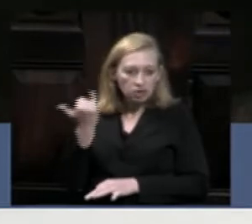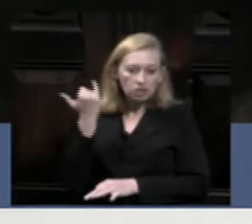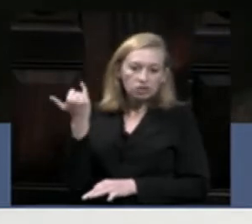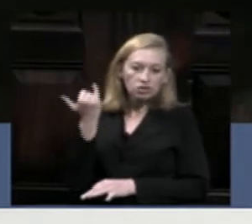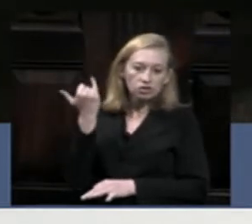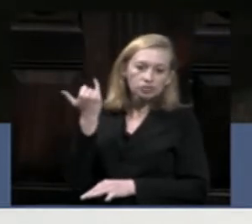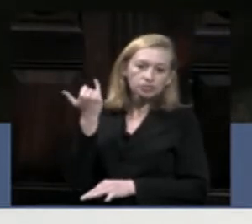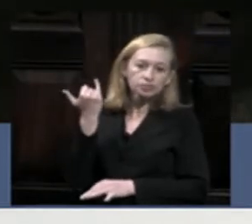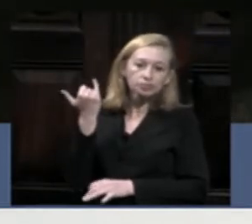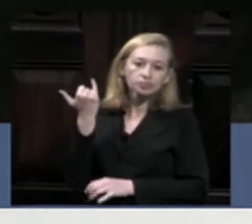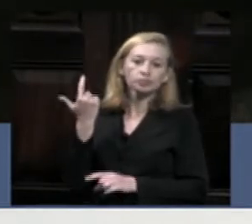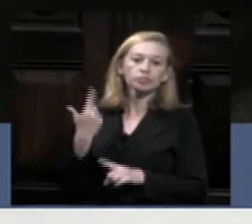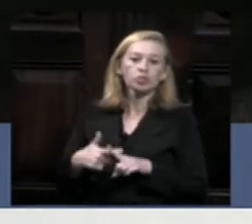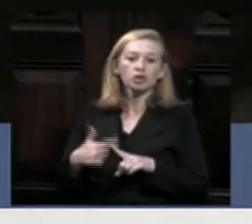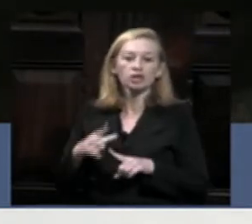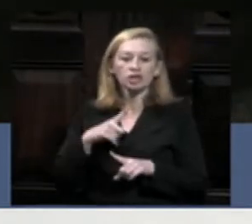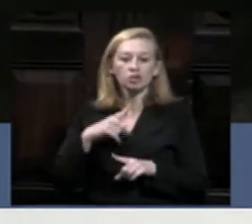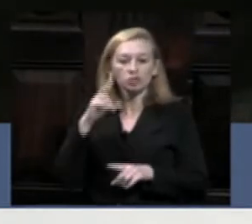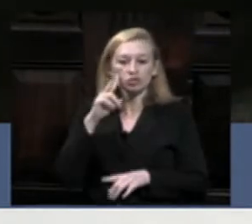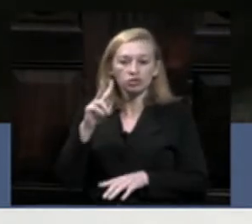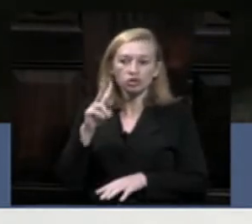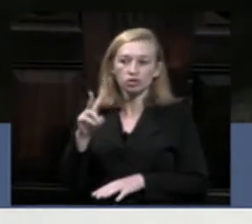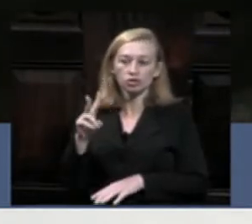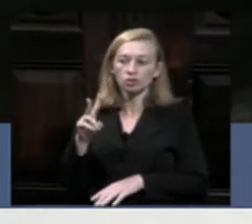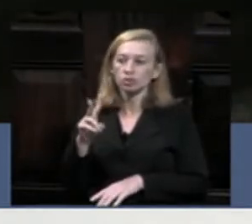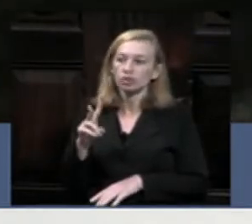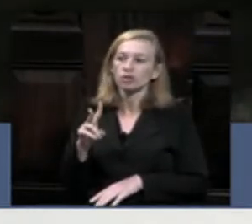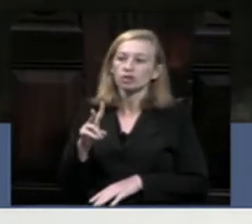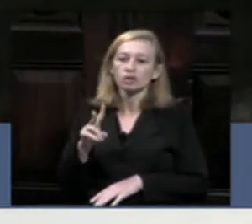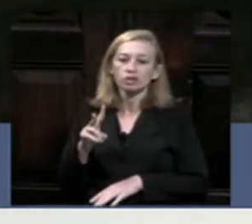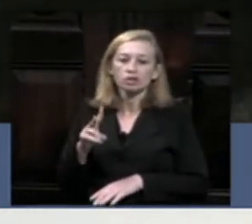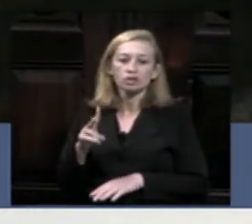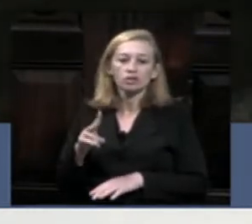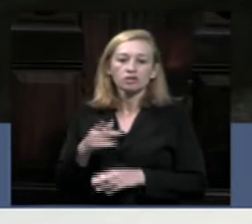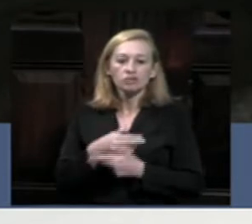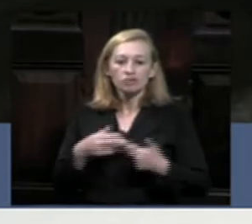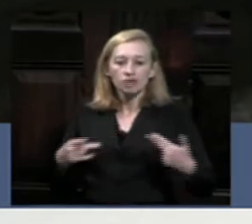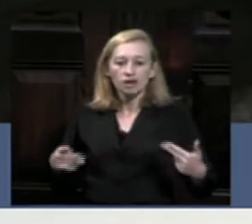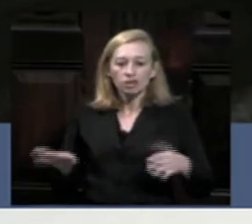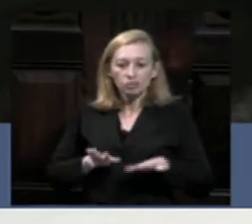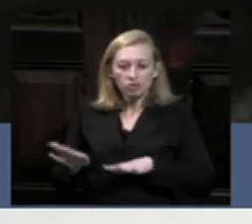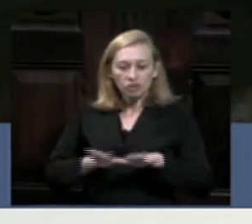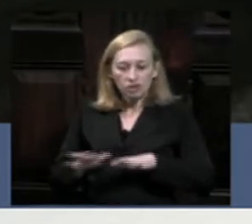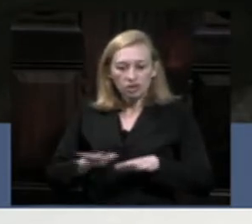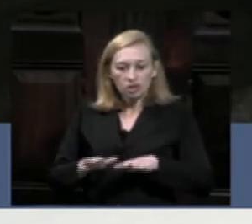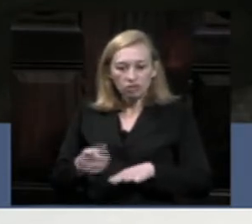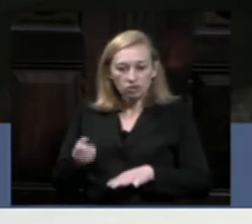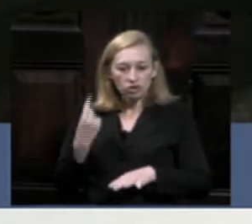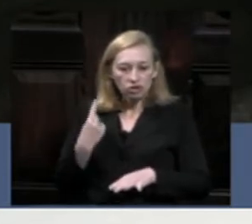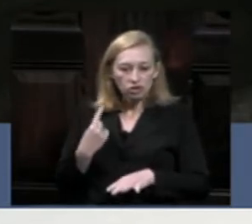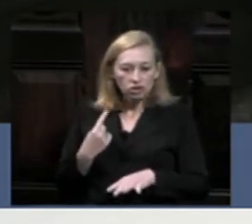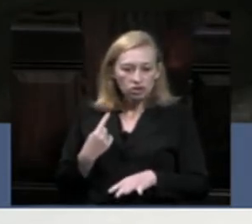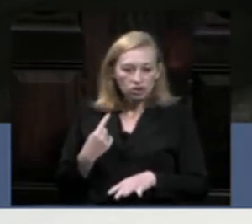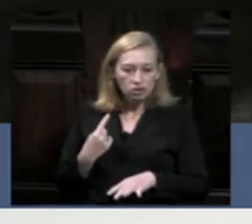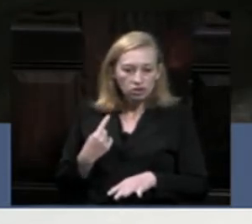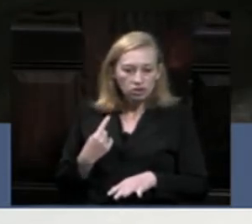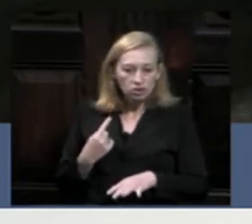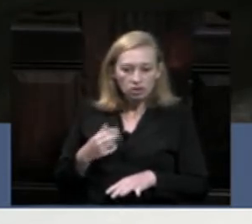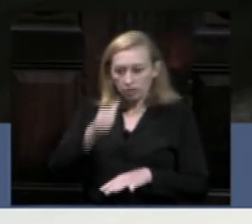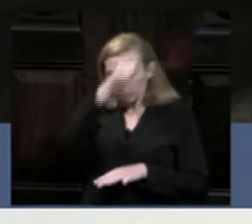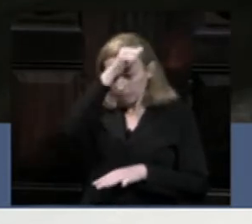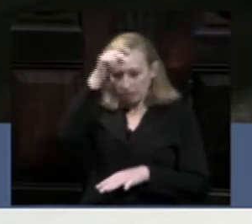Giulianelli, porque temos assistido a manifestações estranhas, no mínimo estranhas. Por exemplo, recentemente a Prefeitura do